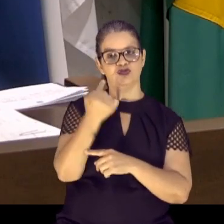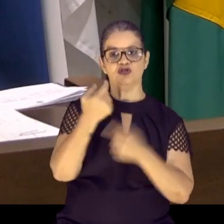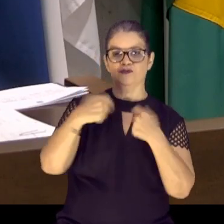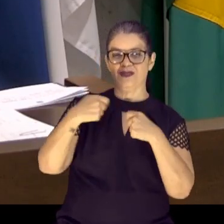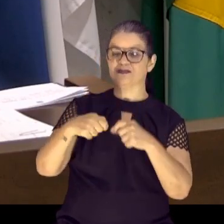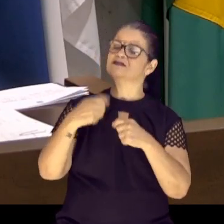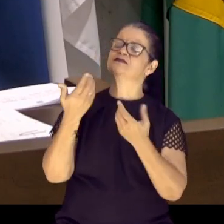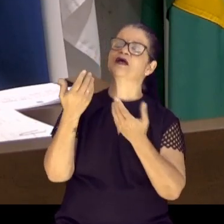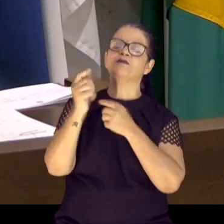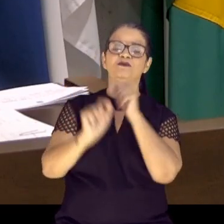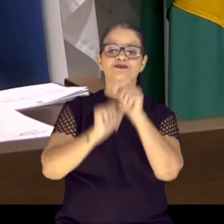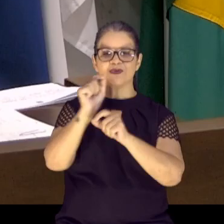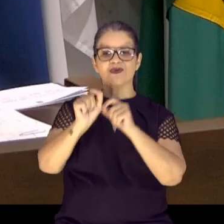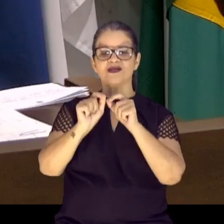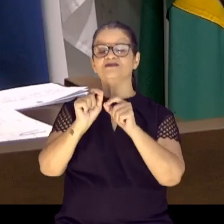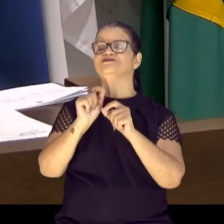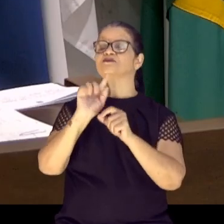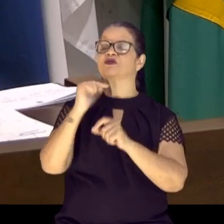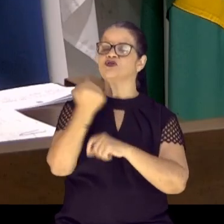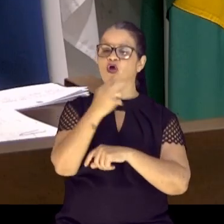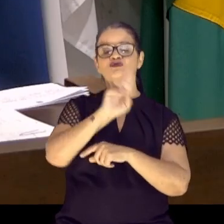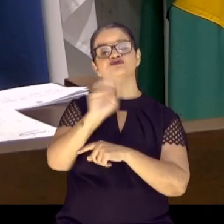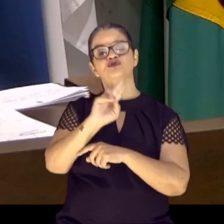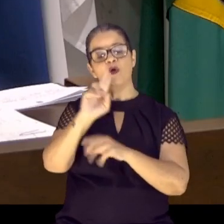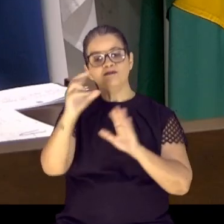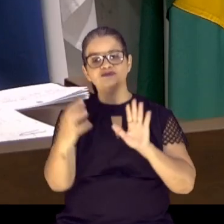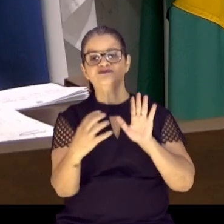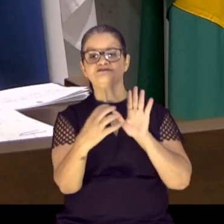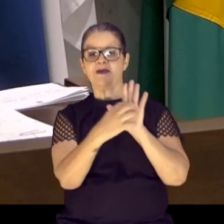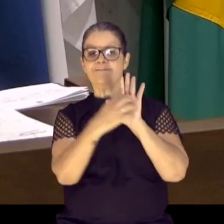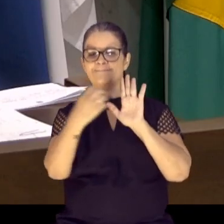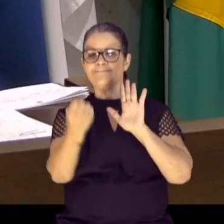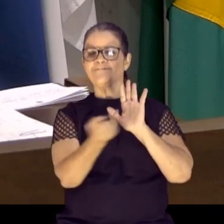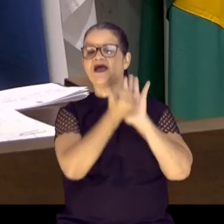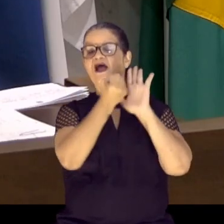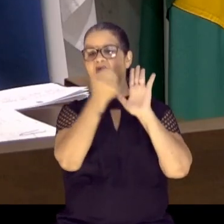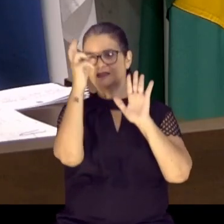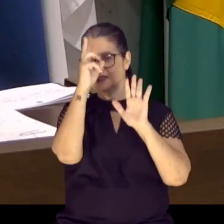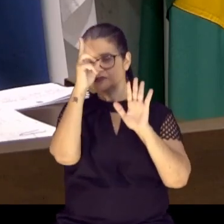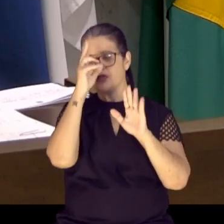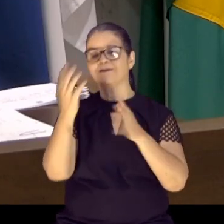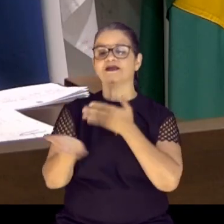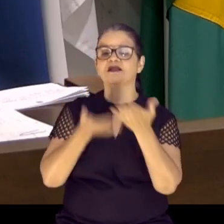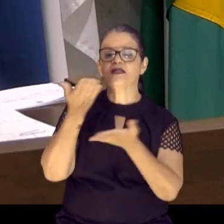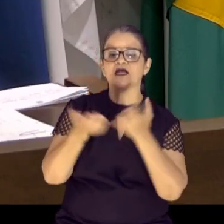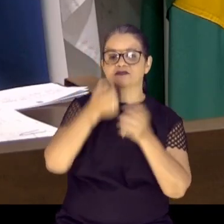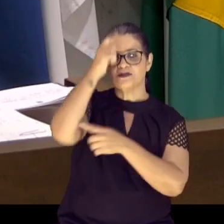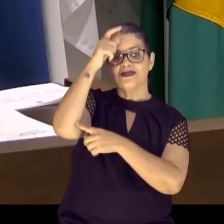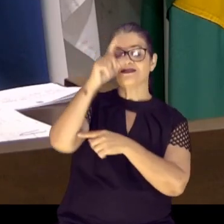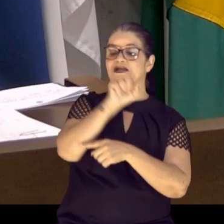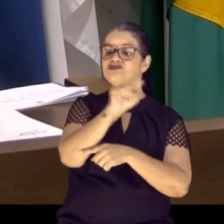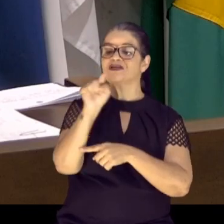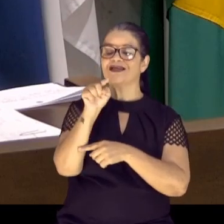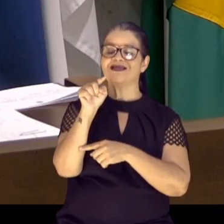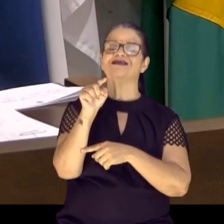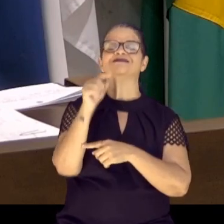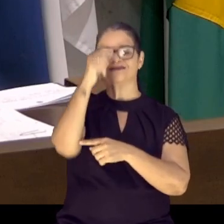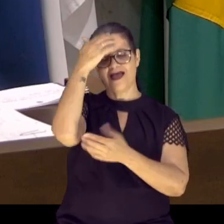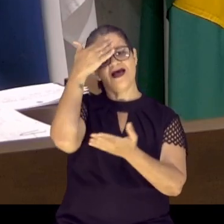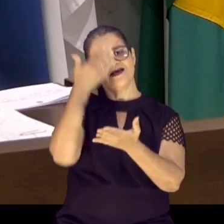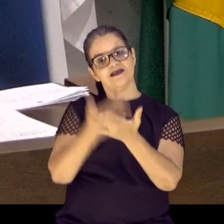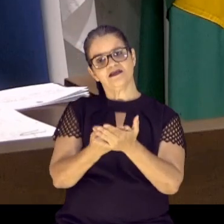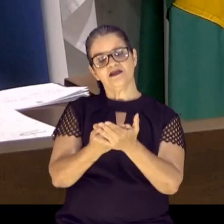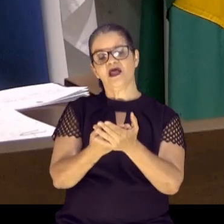precisamos deixar nossos nomes marcados na história pela dedicação aos ideais em que eles acreditaram e por não ter faltado